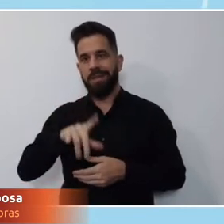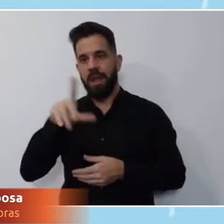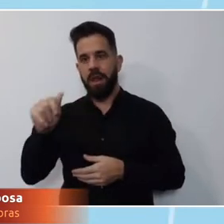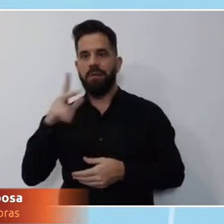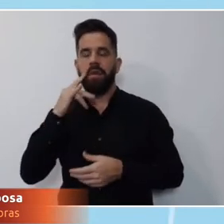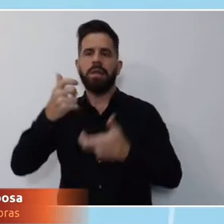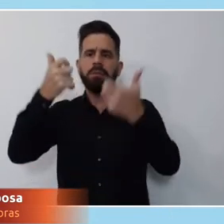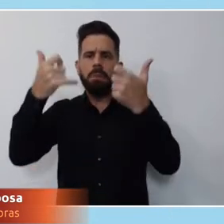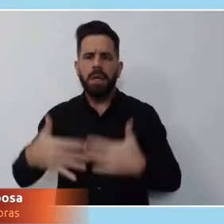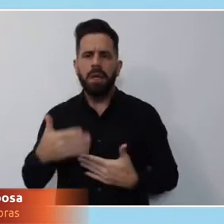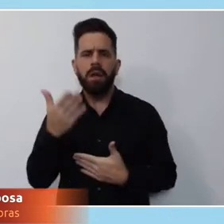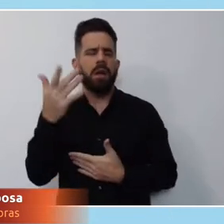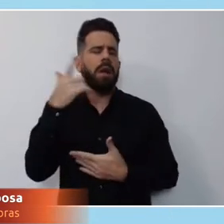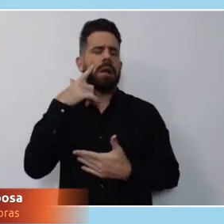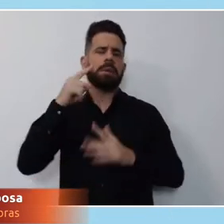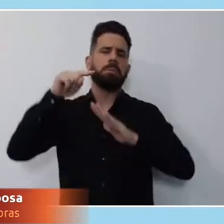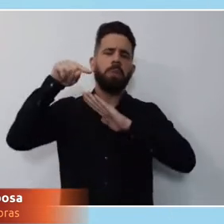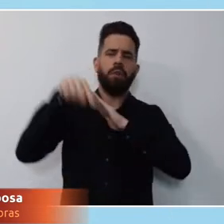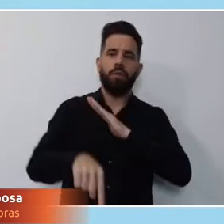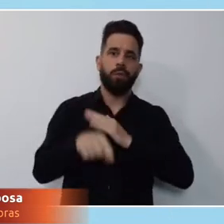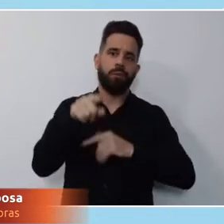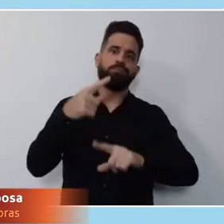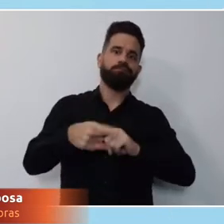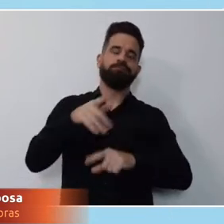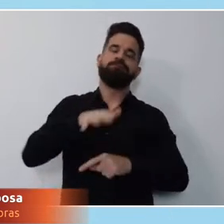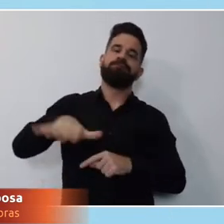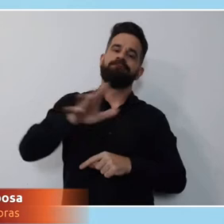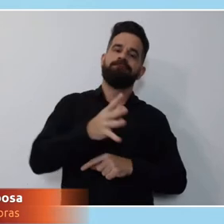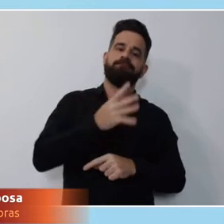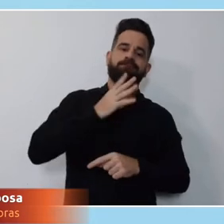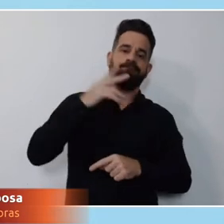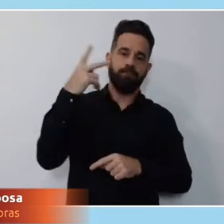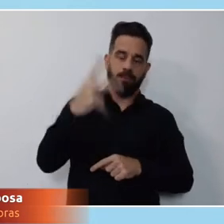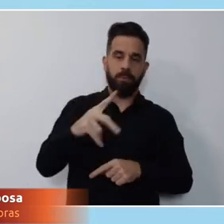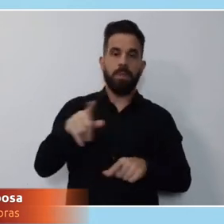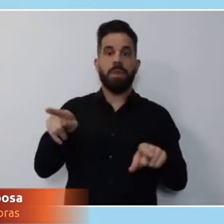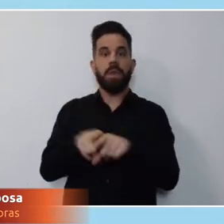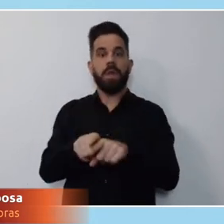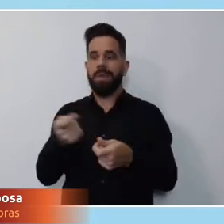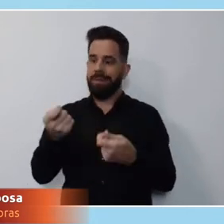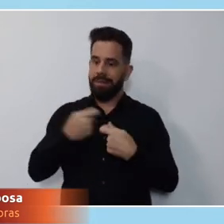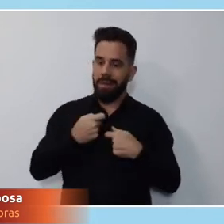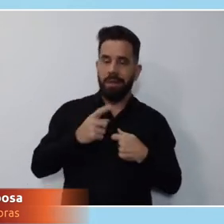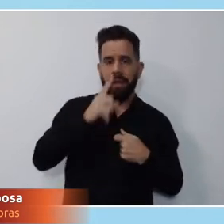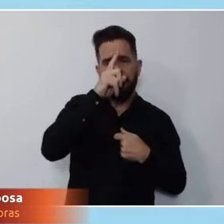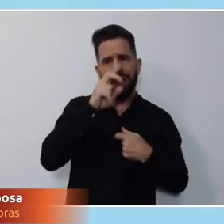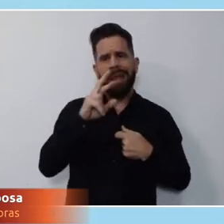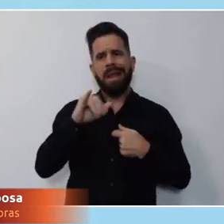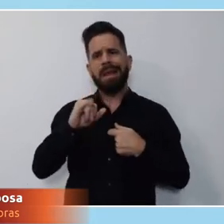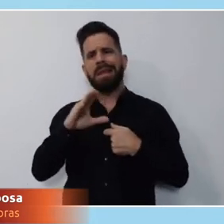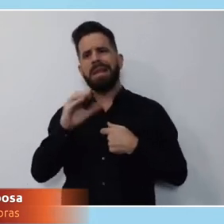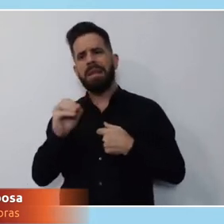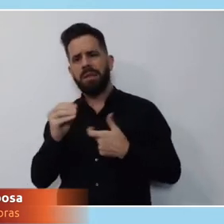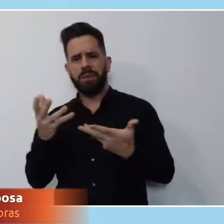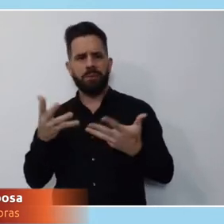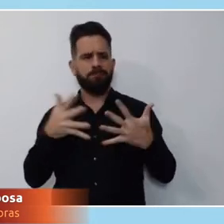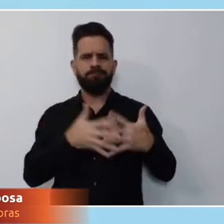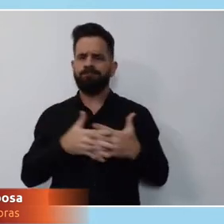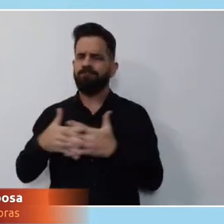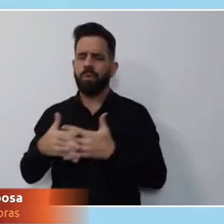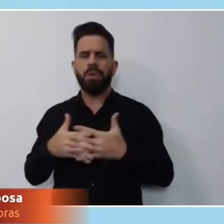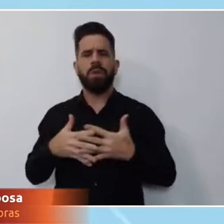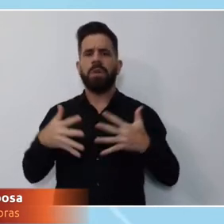entende mais e vai nos explicar aí os riscos dos agrotóxicos e também dessa possível alteração. Professora, para